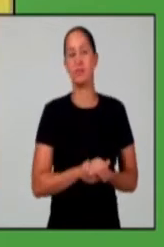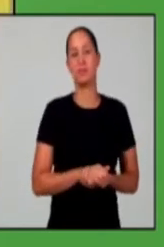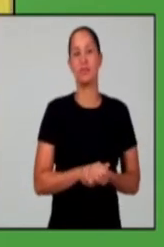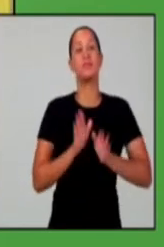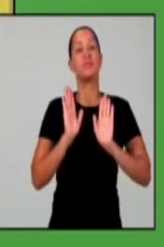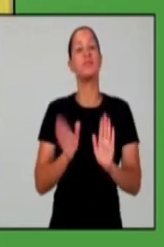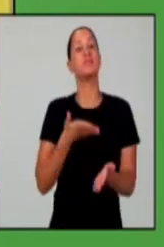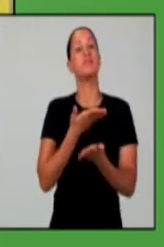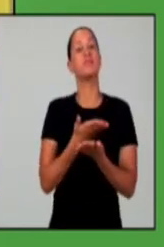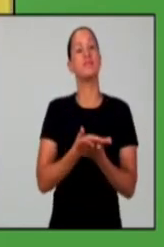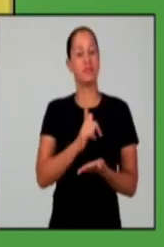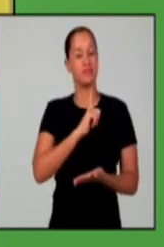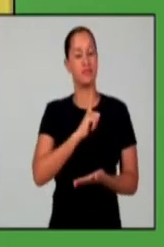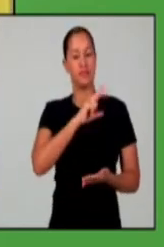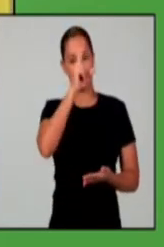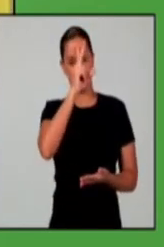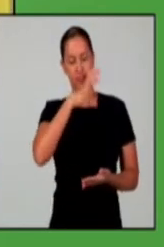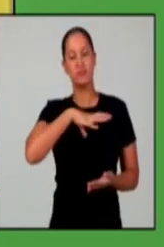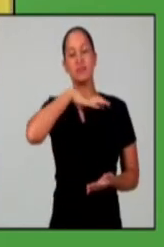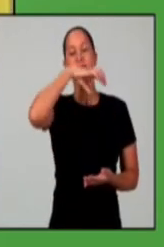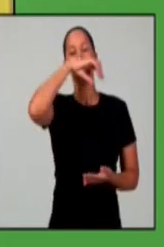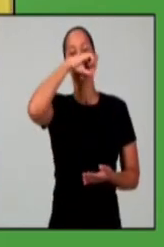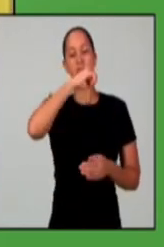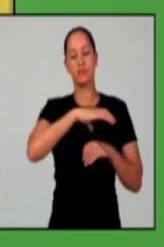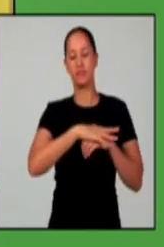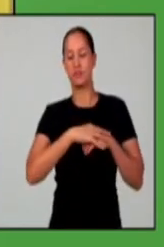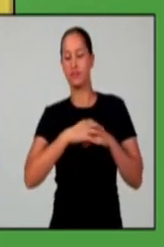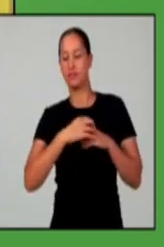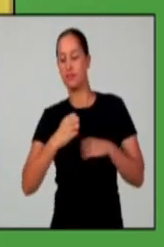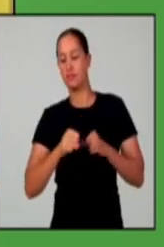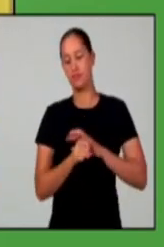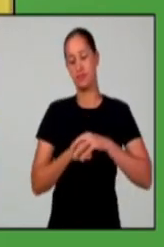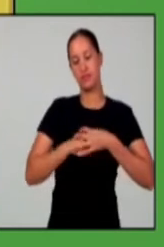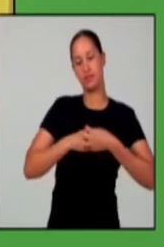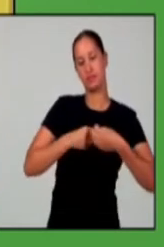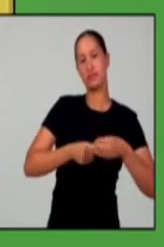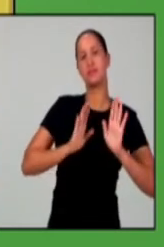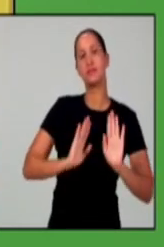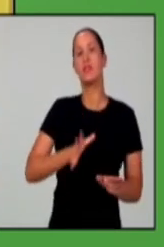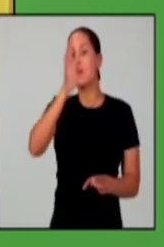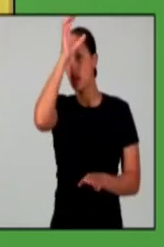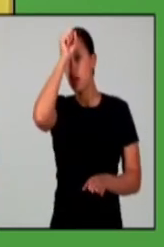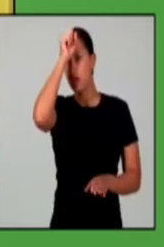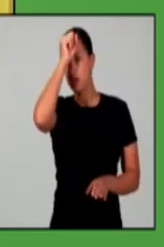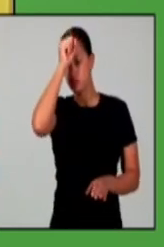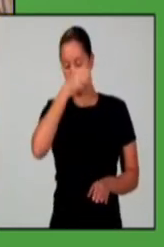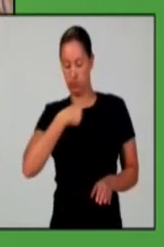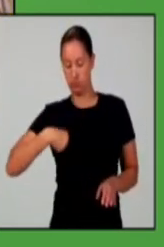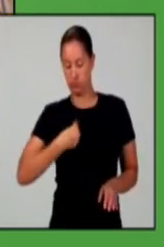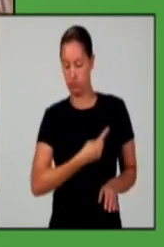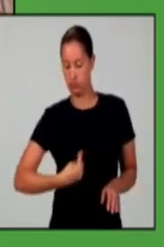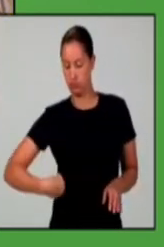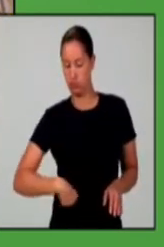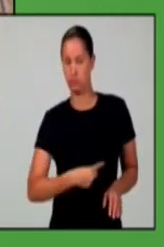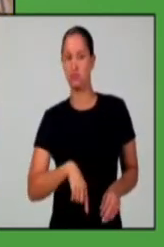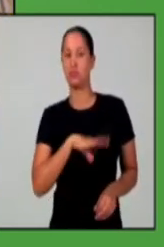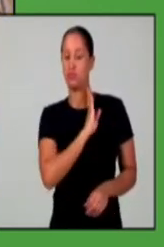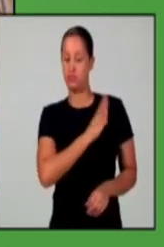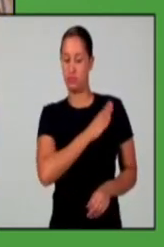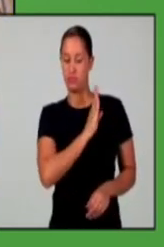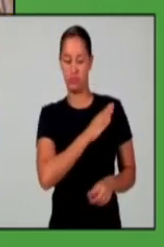isso aí. O nome do processo é respiração celular. Agora vamos conhecer melhor o sistema circulatório. Ele é formado pelo coração